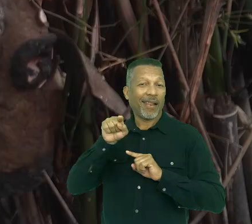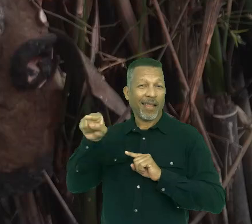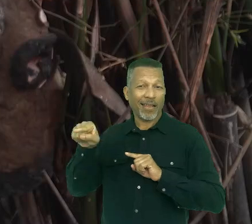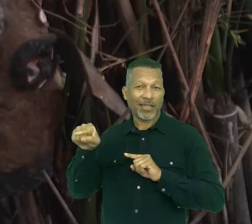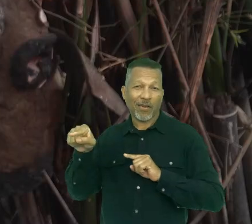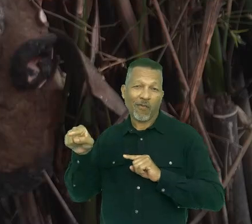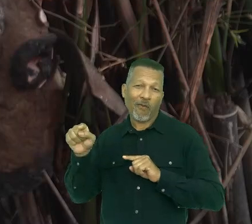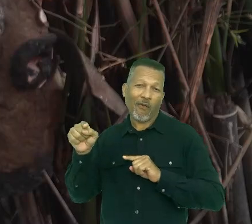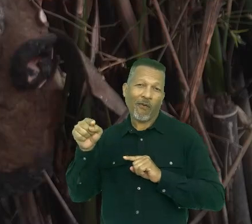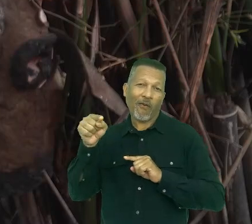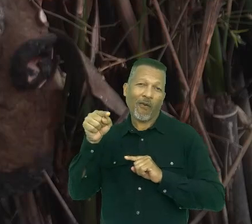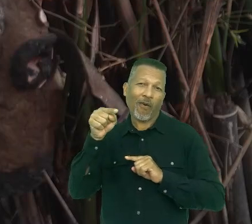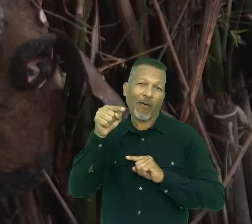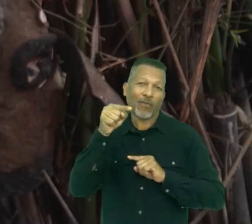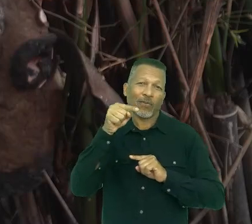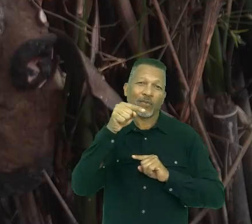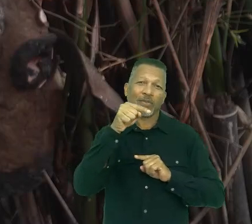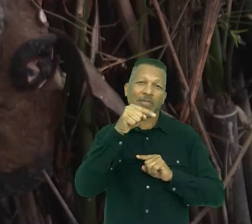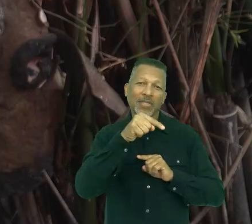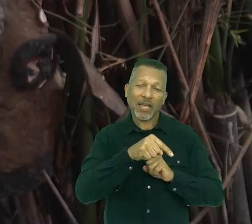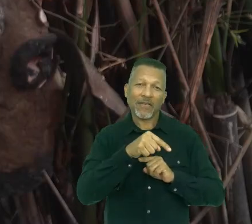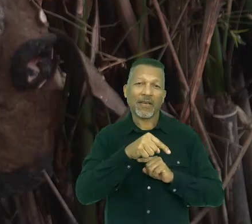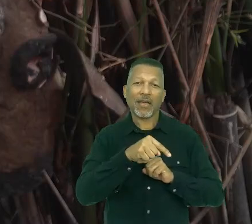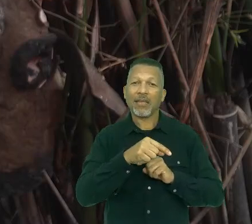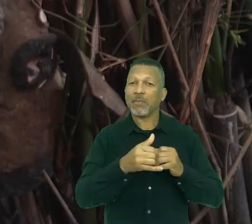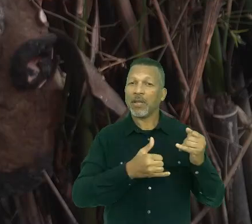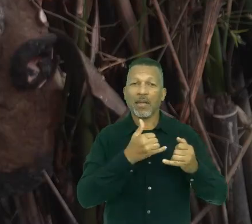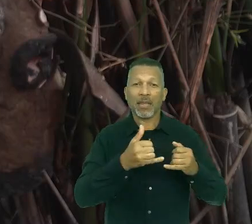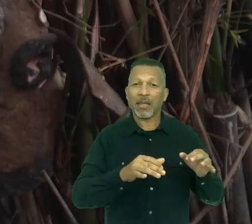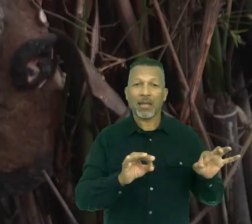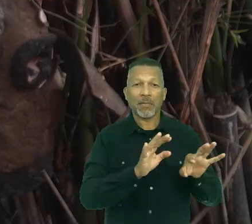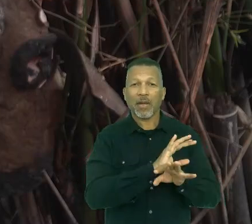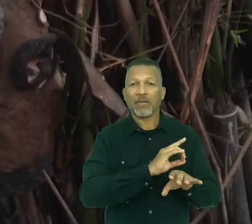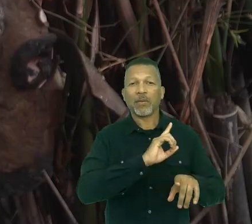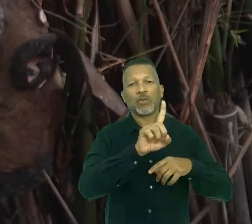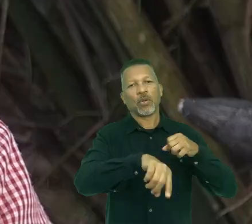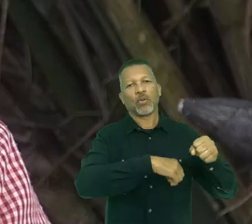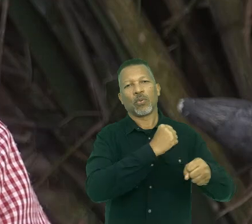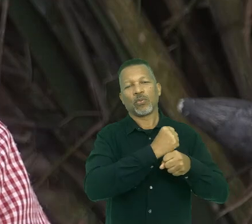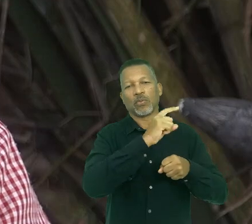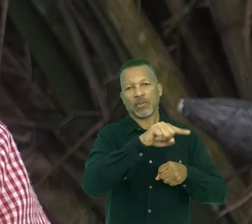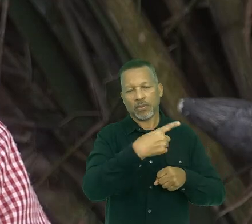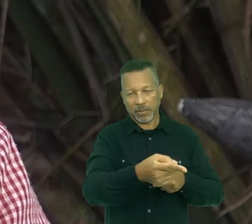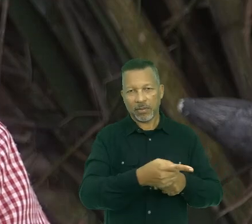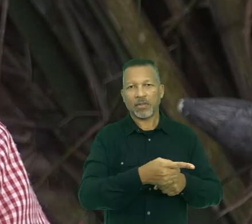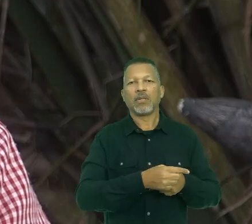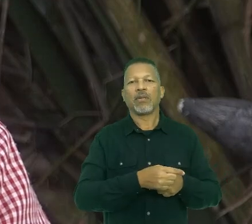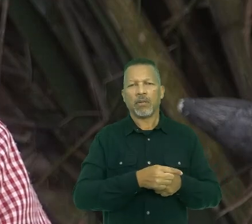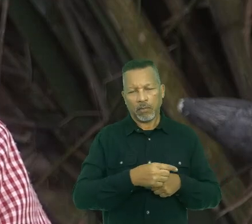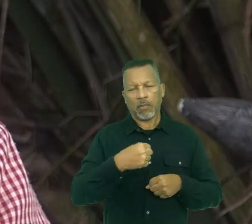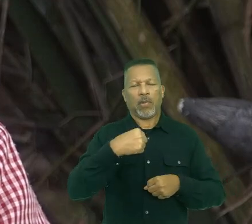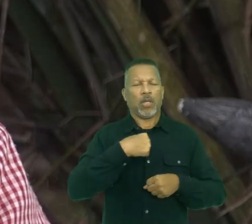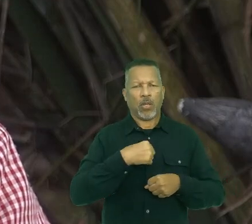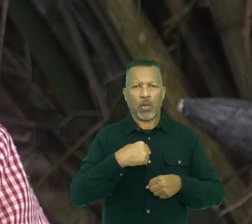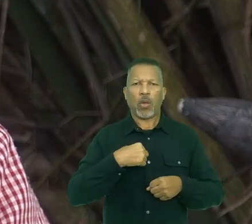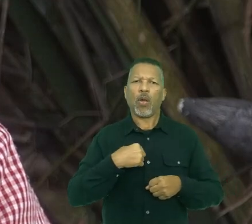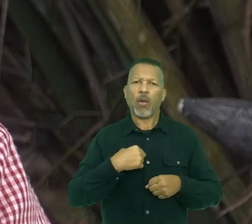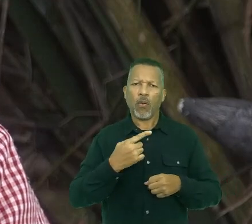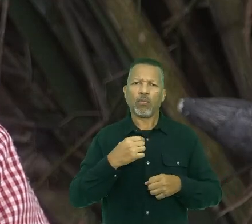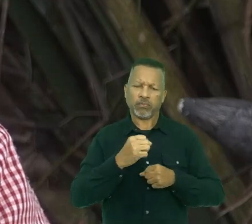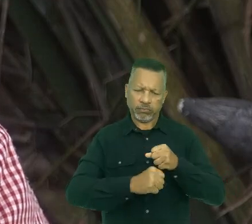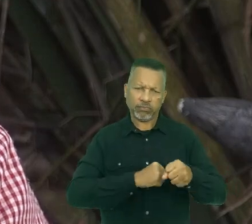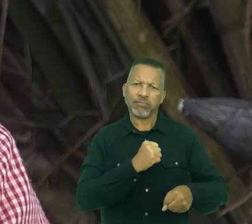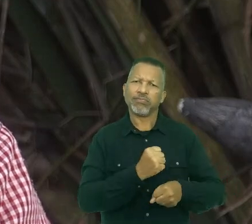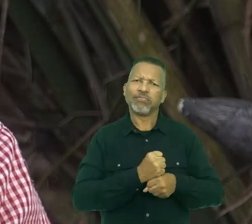gente voltava e acabava a brincadeira, né? Só no outro ano de novo. Passei uns